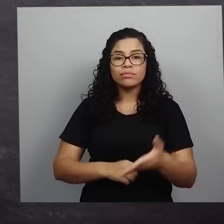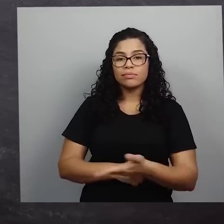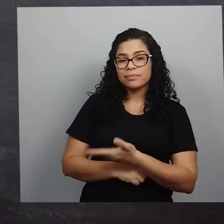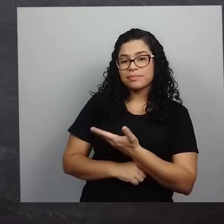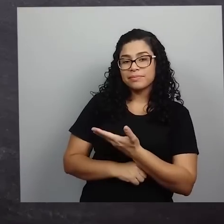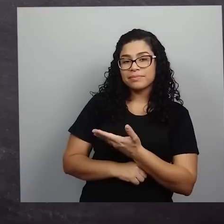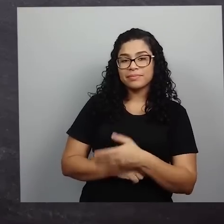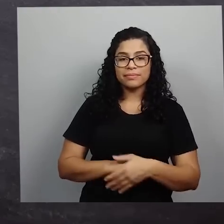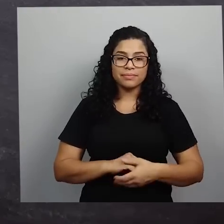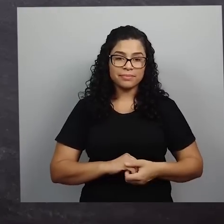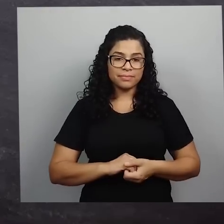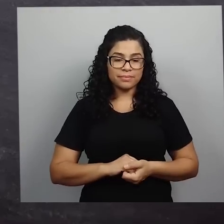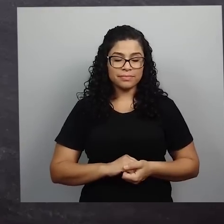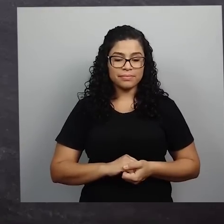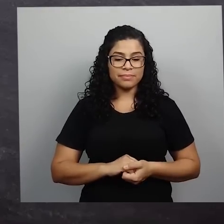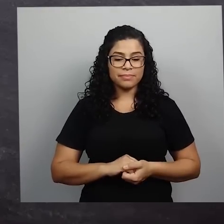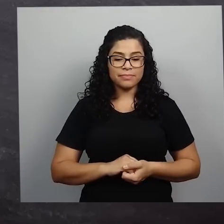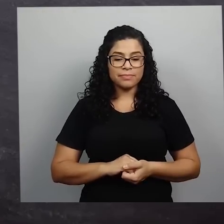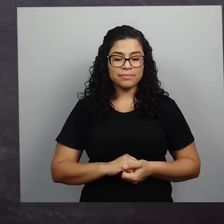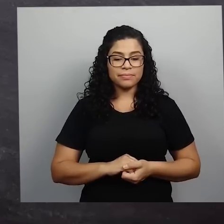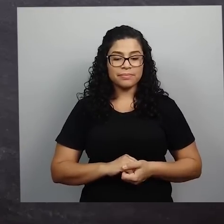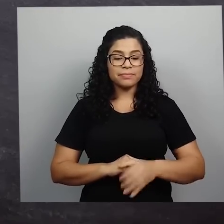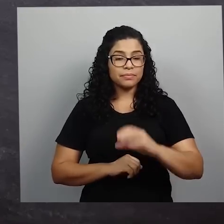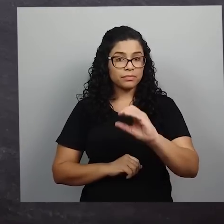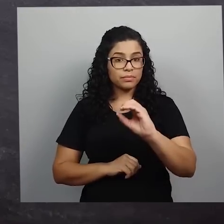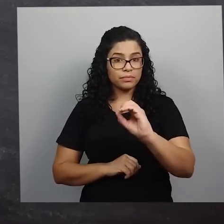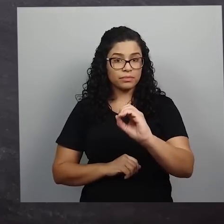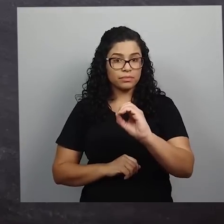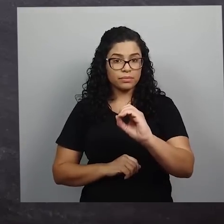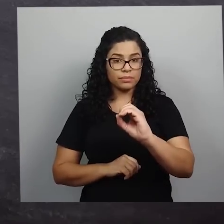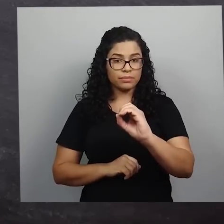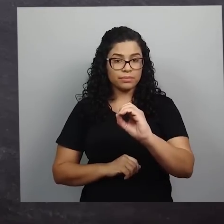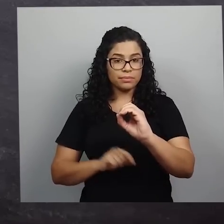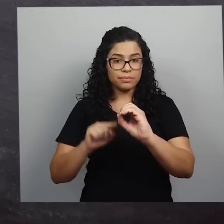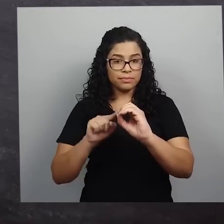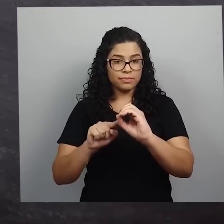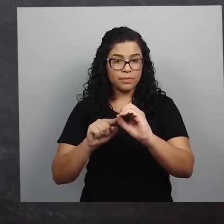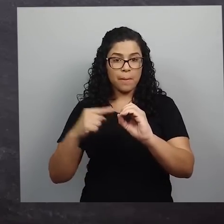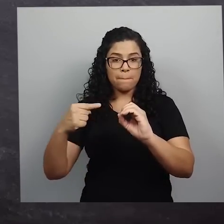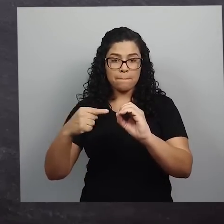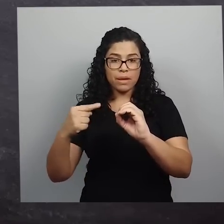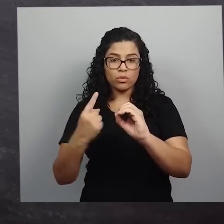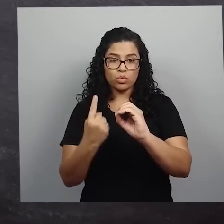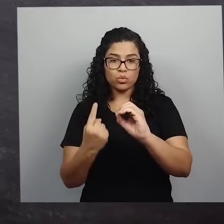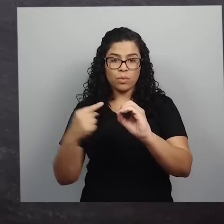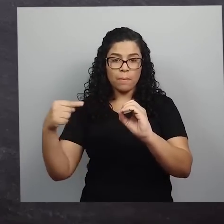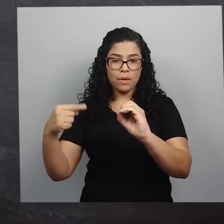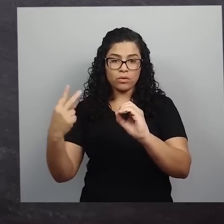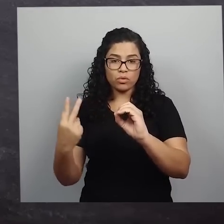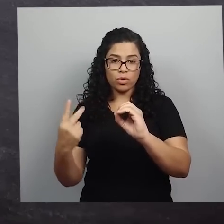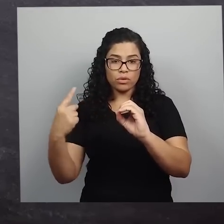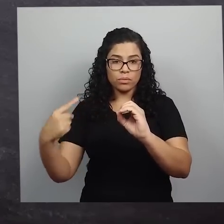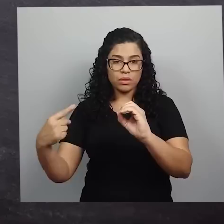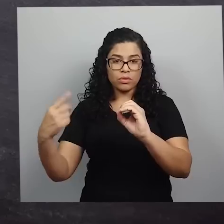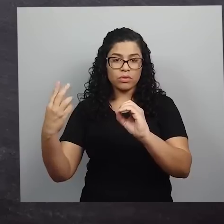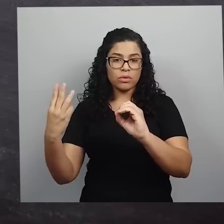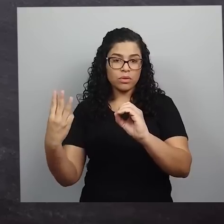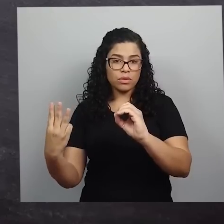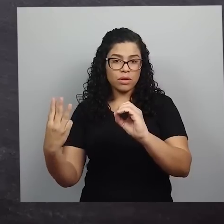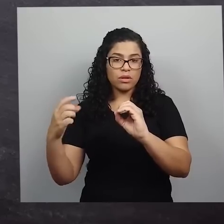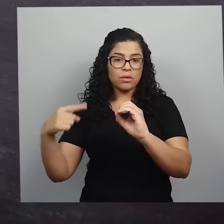0 e partimos para a esquerda, lendo assim: menos 1, menos 2, menos 3, menos